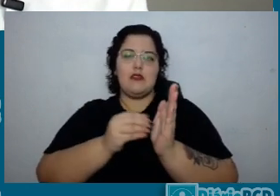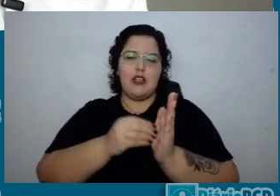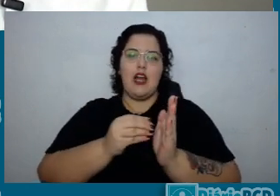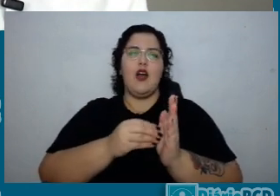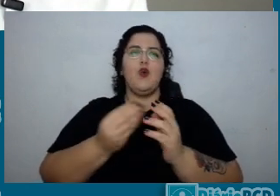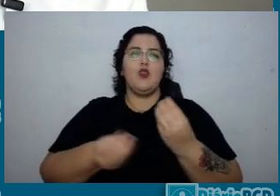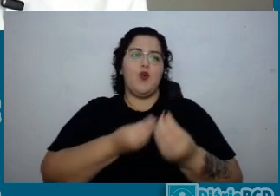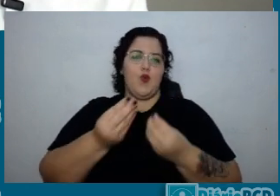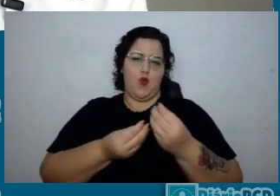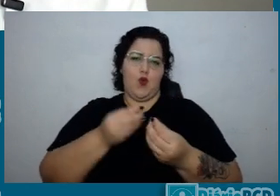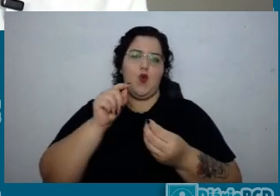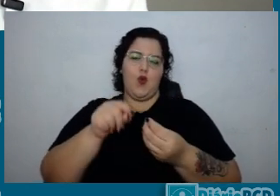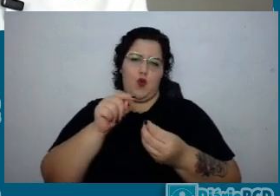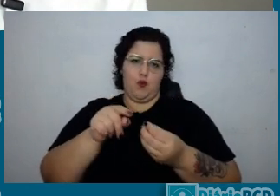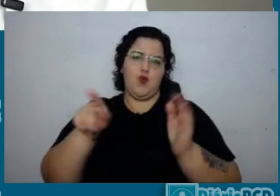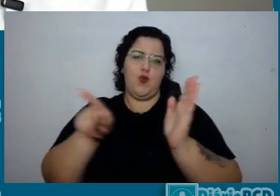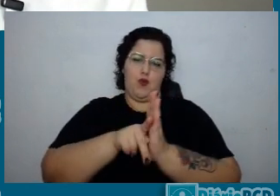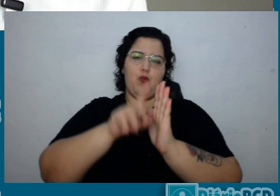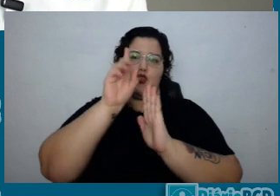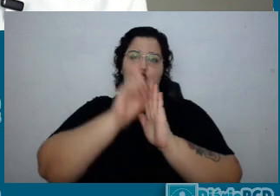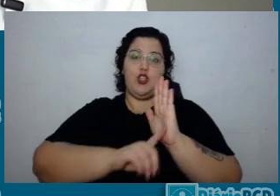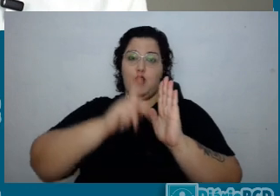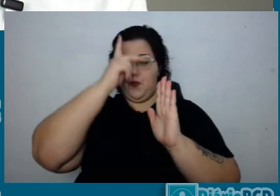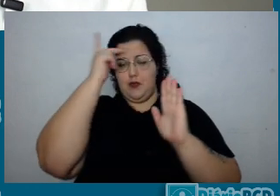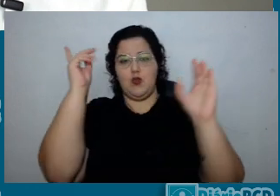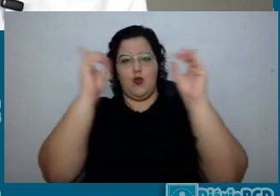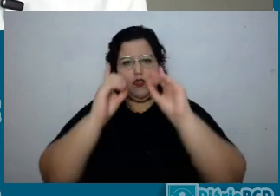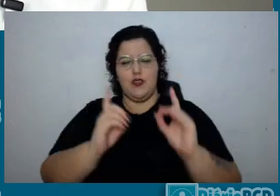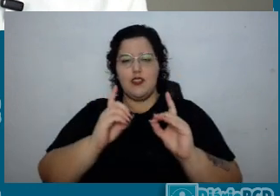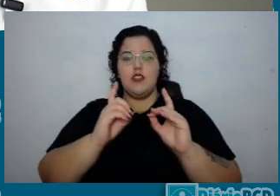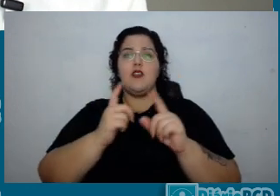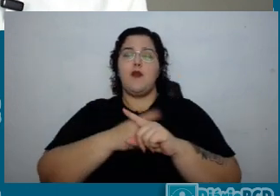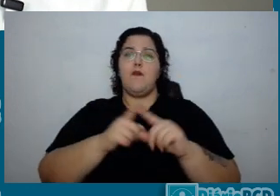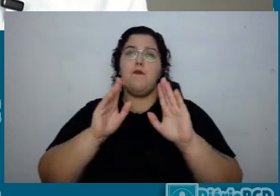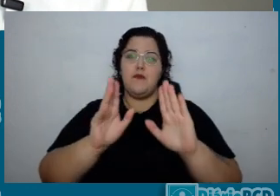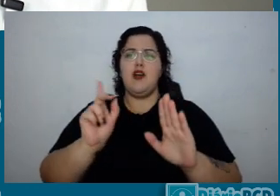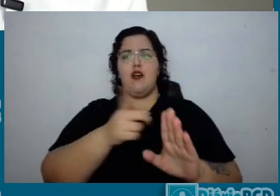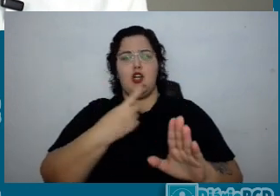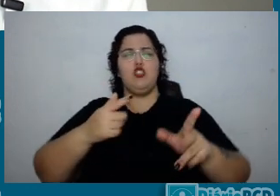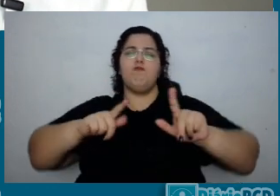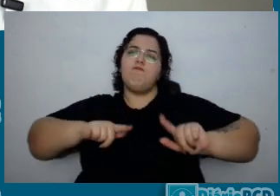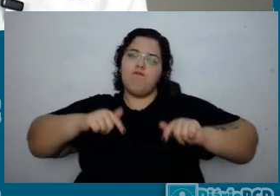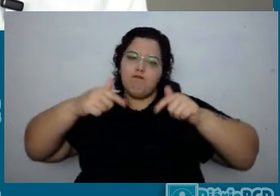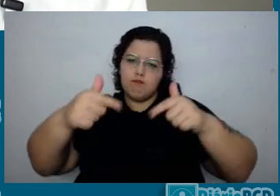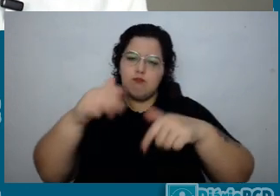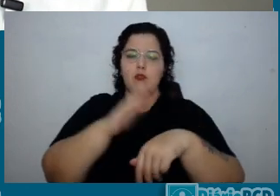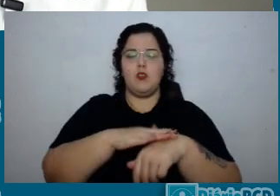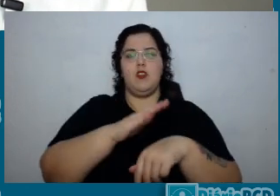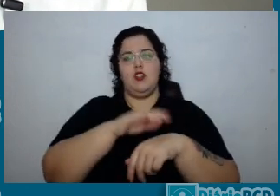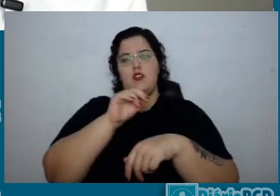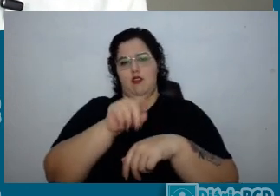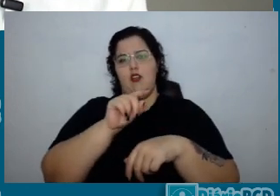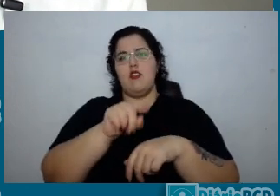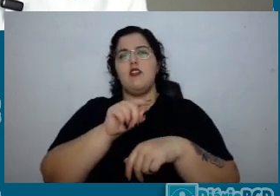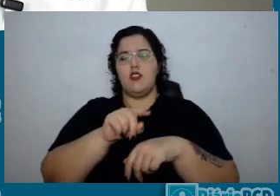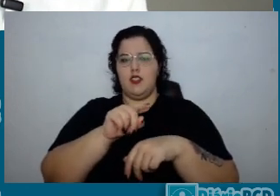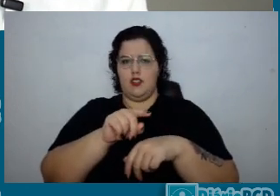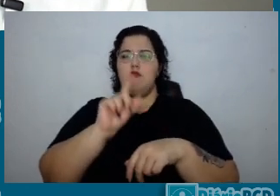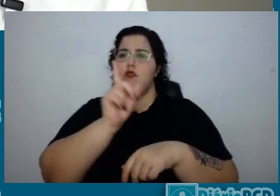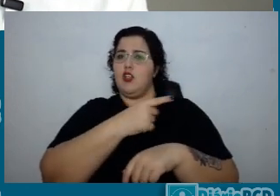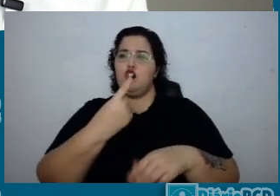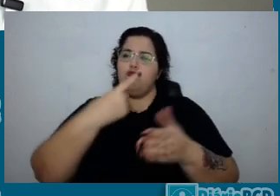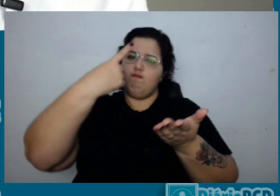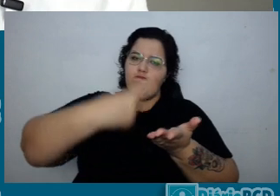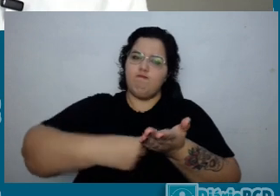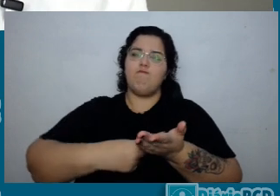na implementação da própria Convenção Internacional dos Direitos da Pessoa com Deficiência. Mas a gente segue, né, nesse balanço a retomada